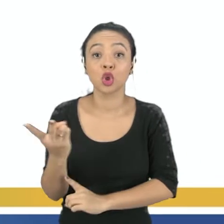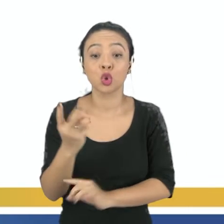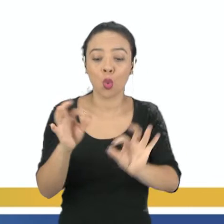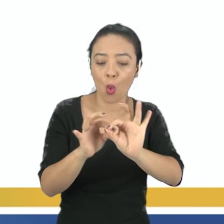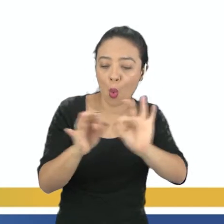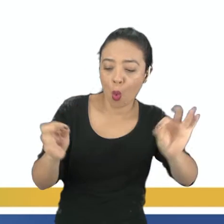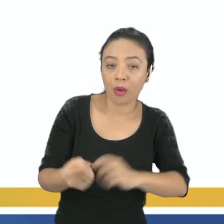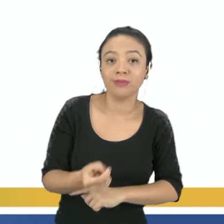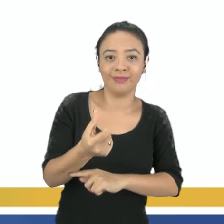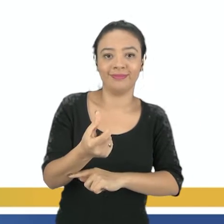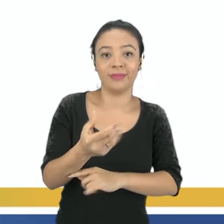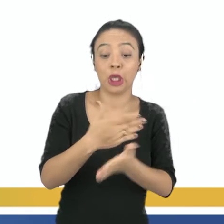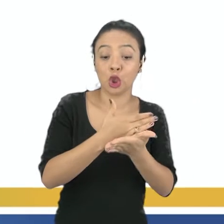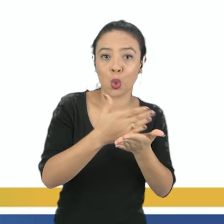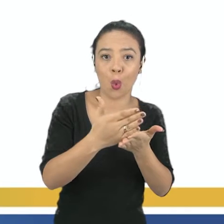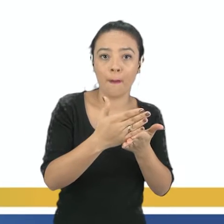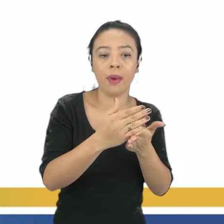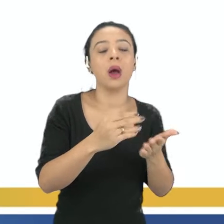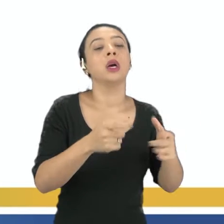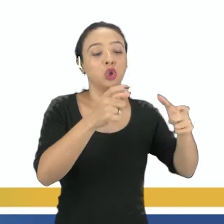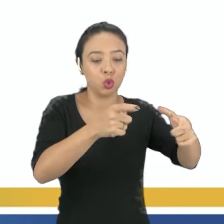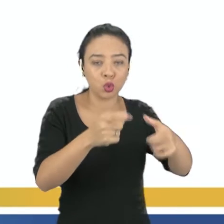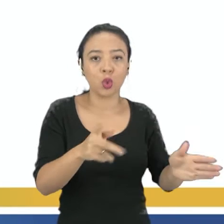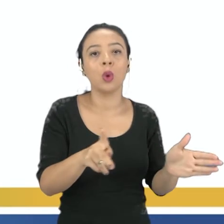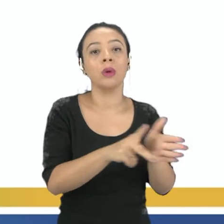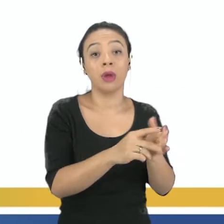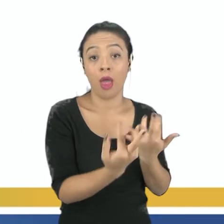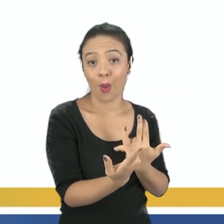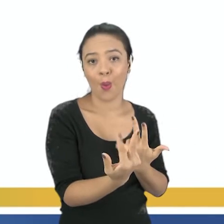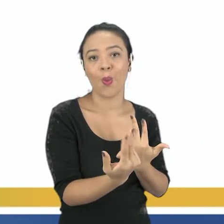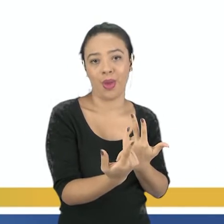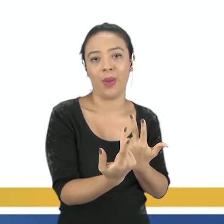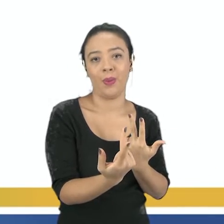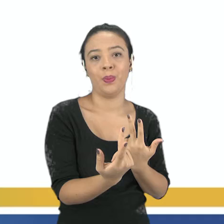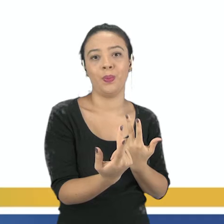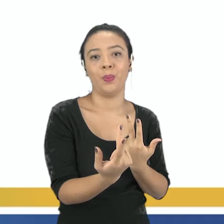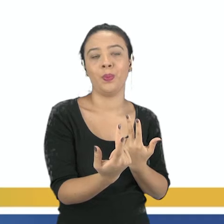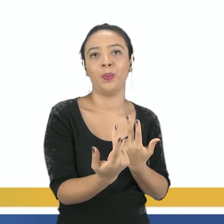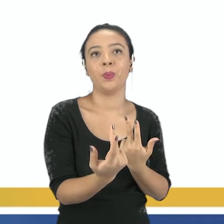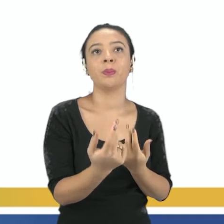duas semi-retas que partem de um mesmo lugar né de um mesmo.